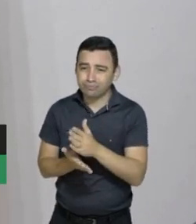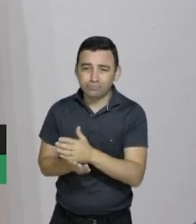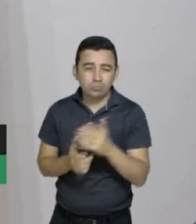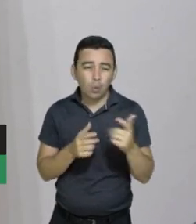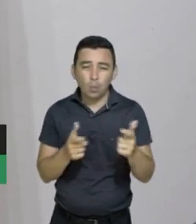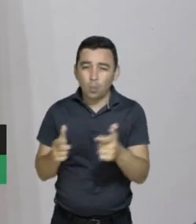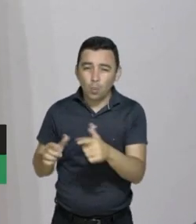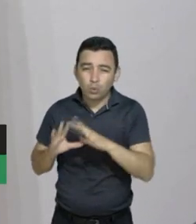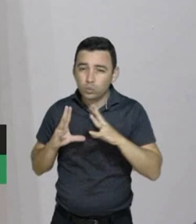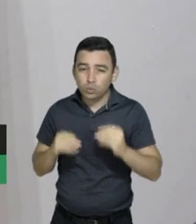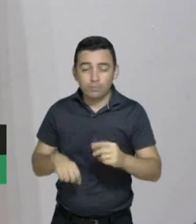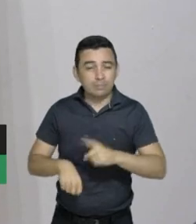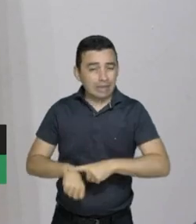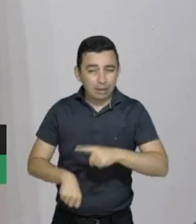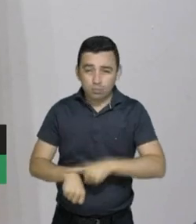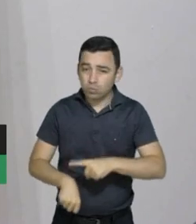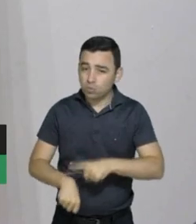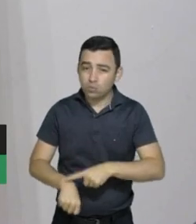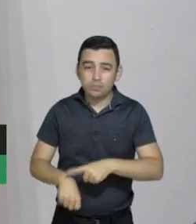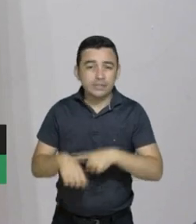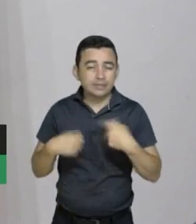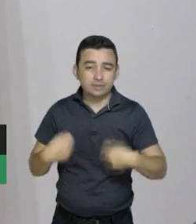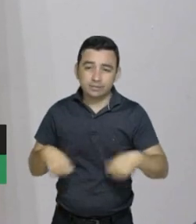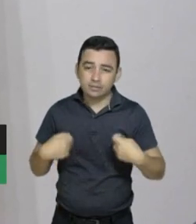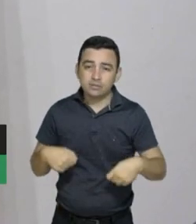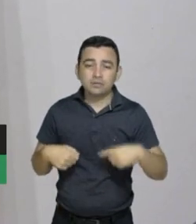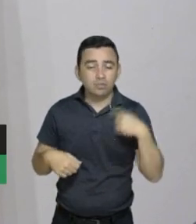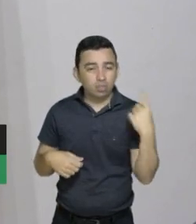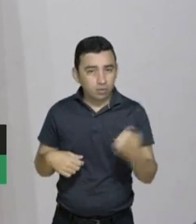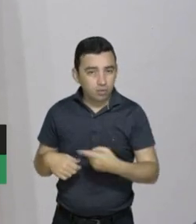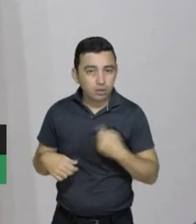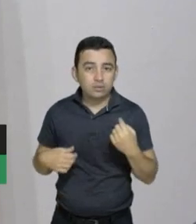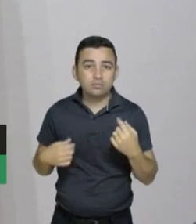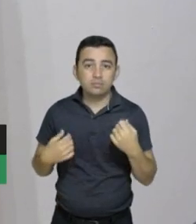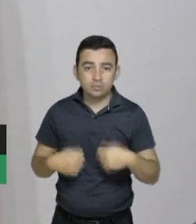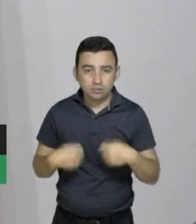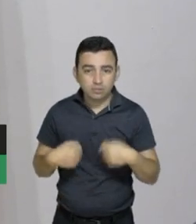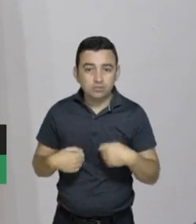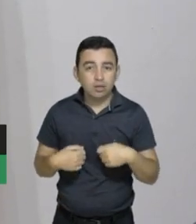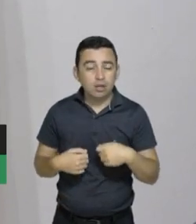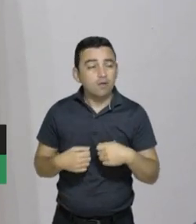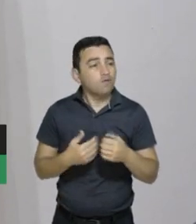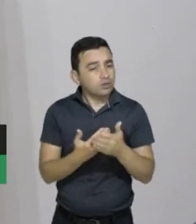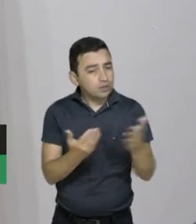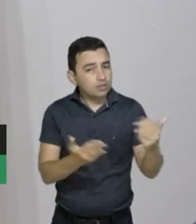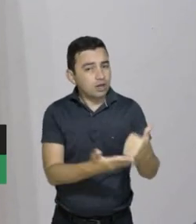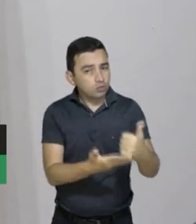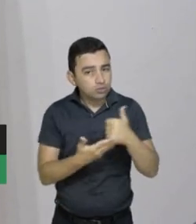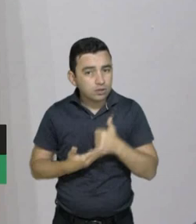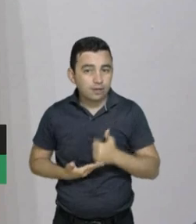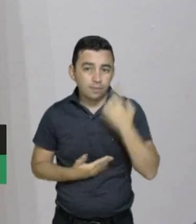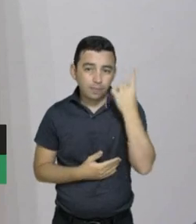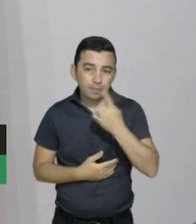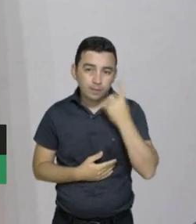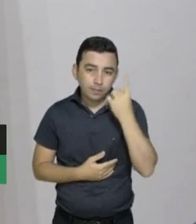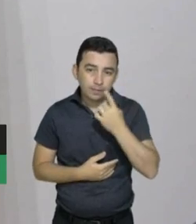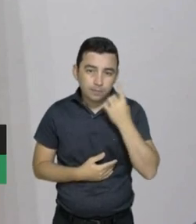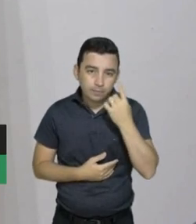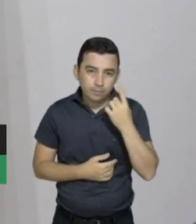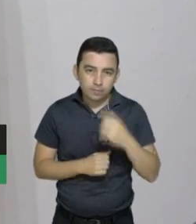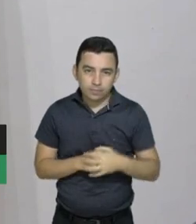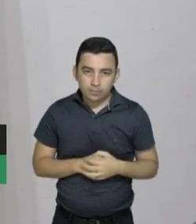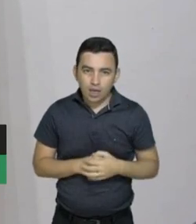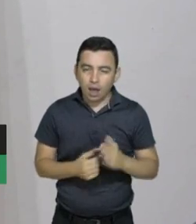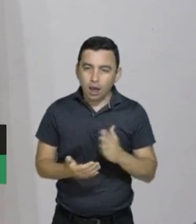vão precisar de tempo e para isso nós vamos precisar de todos os deputados principalmente de alguns